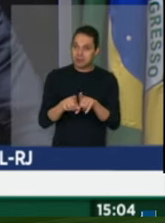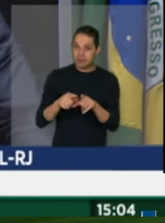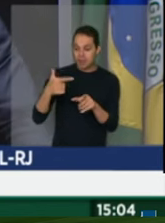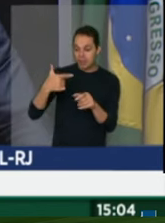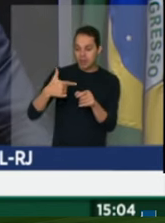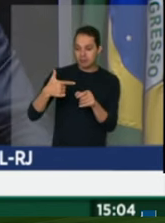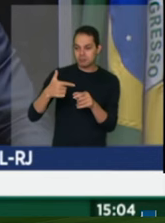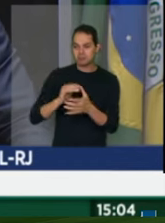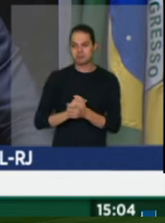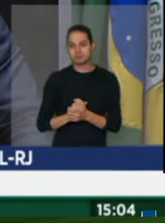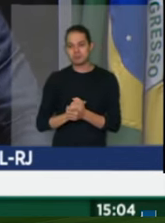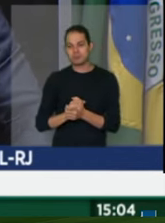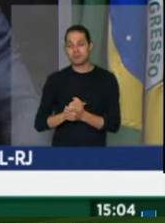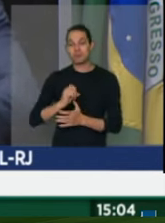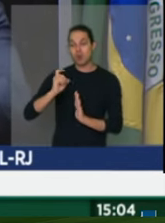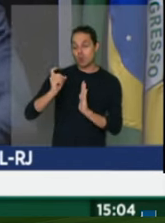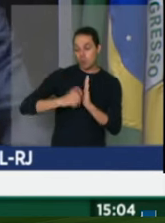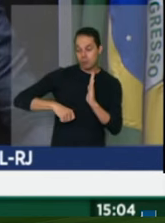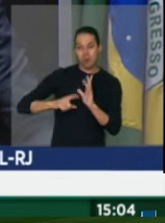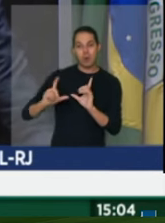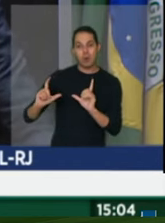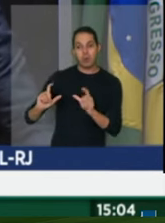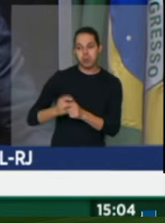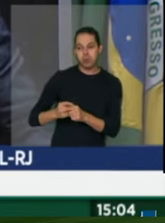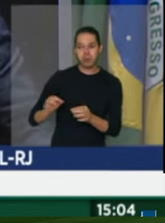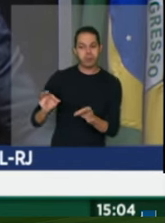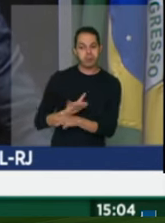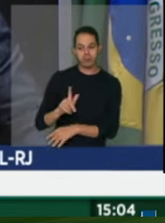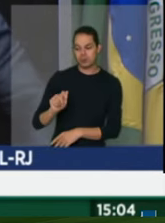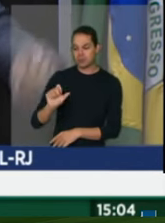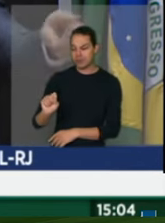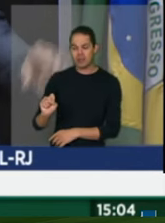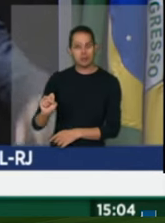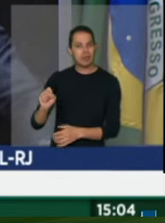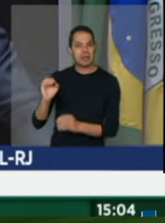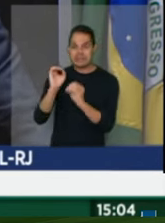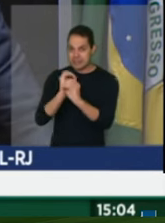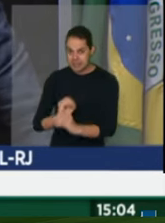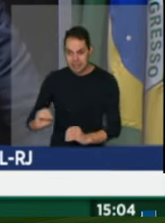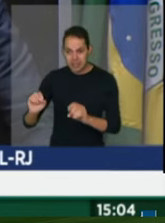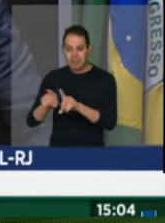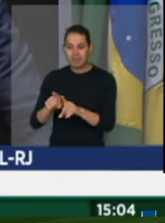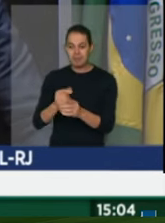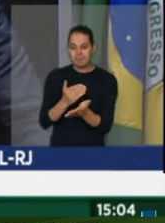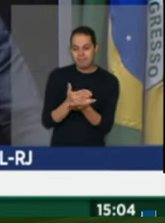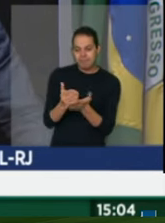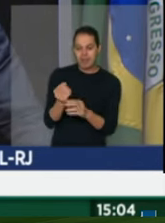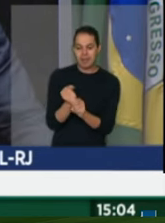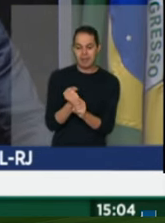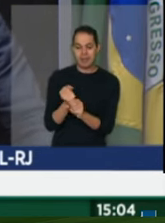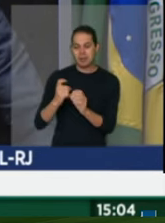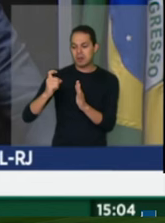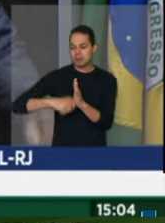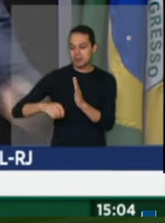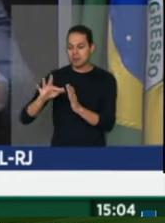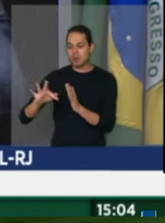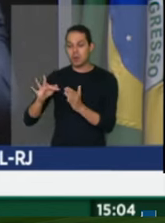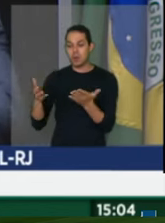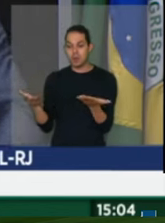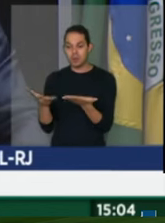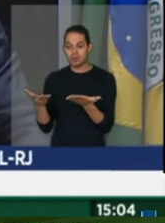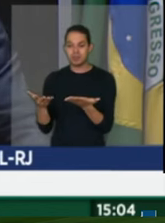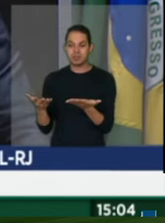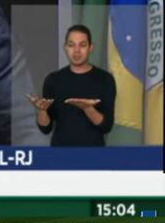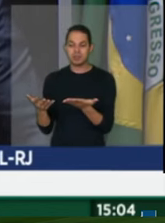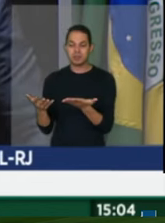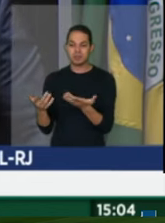combustível Zerou o imposto sobre o gás de cozinha gerou no início do ano cê pode federais hoje a ordem